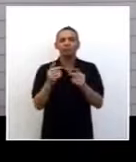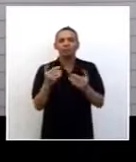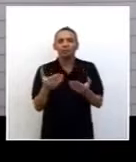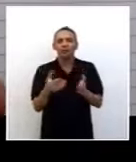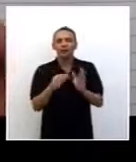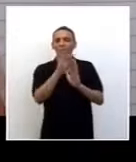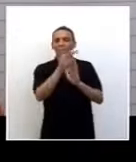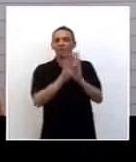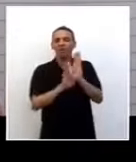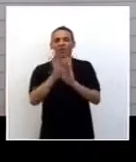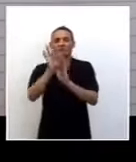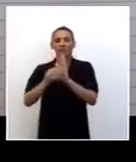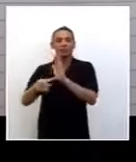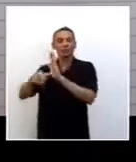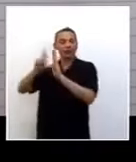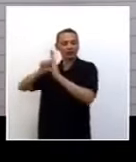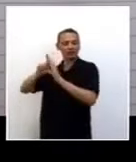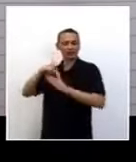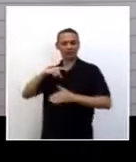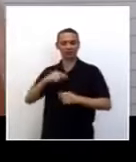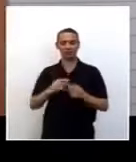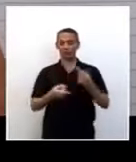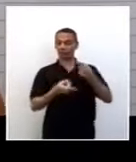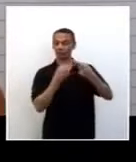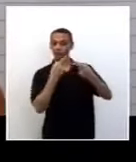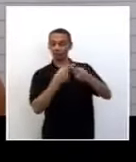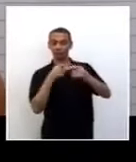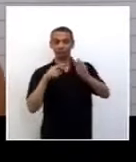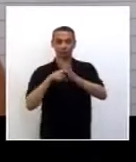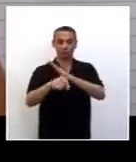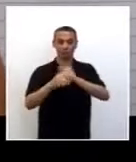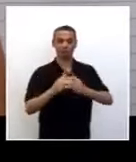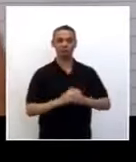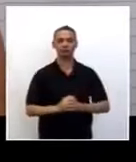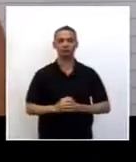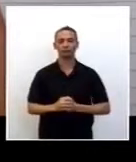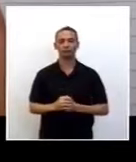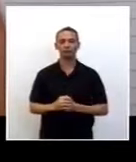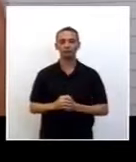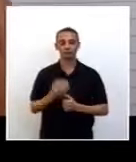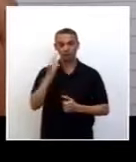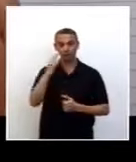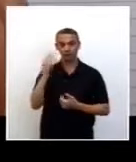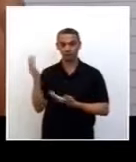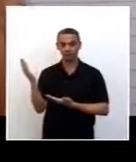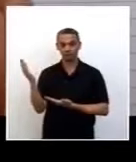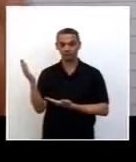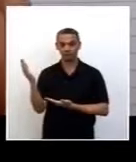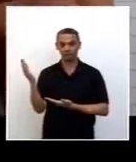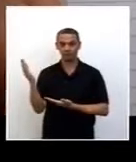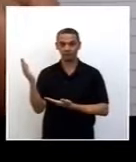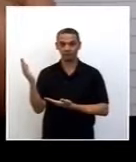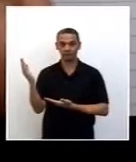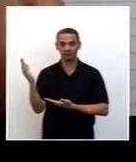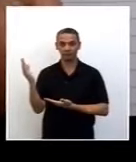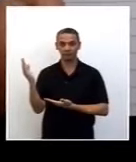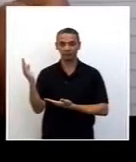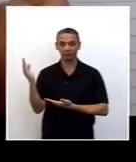de texto que nós trabalhamos então a minha primeira pergunta é o ó eu disse